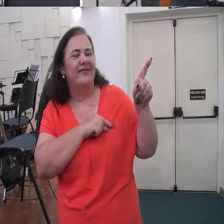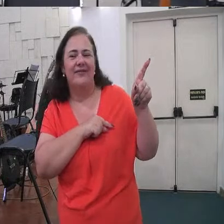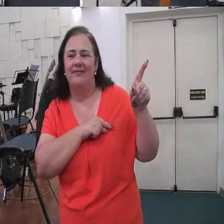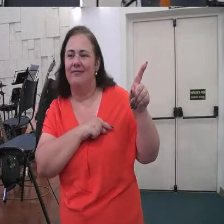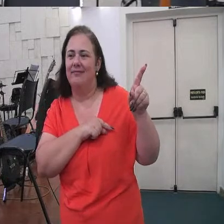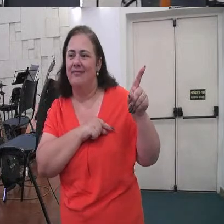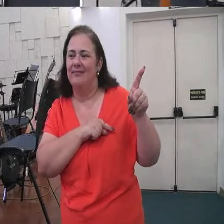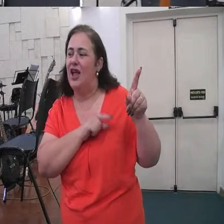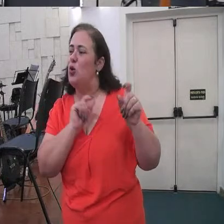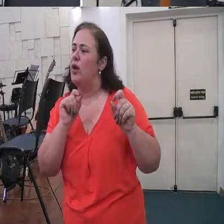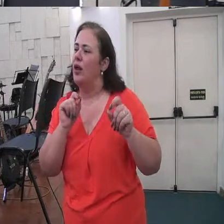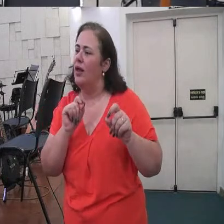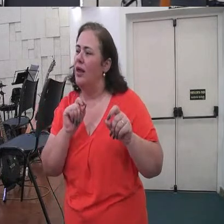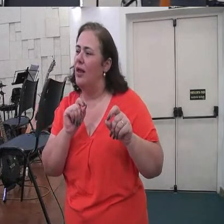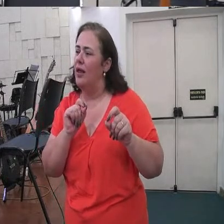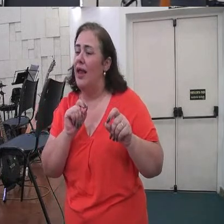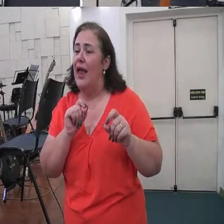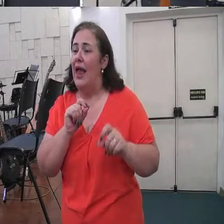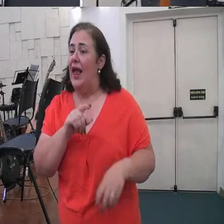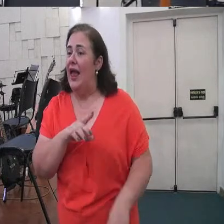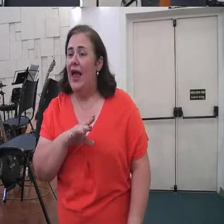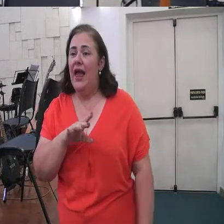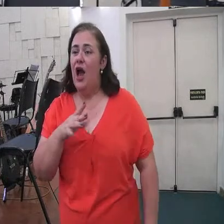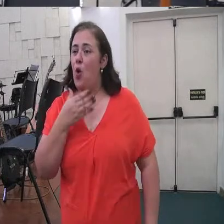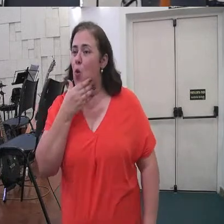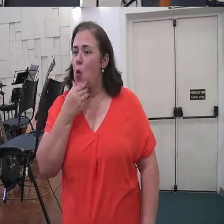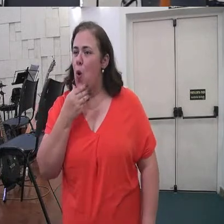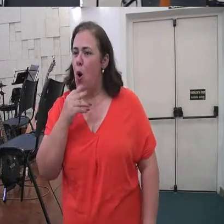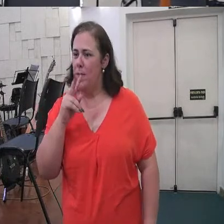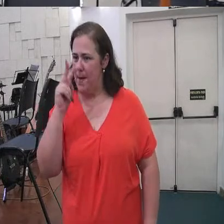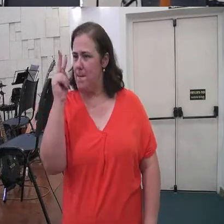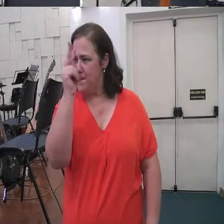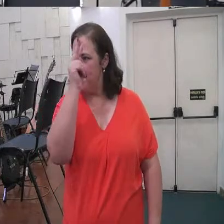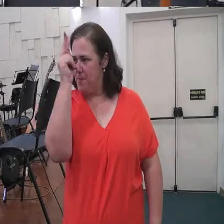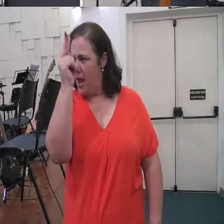Continua mentindo, continua sendo desonesto,